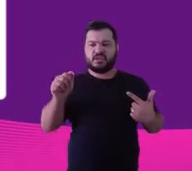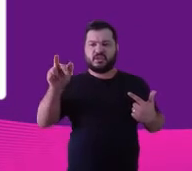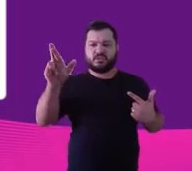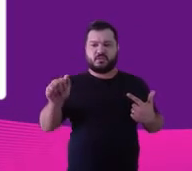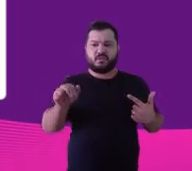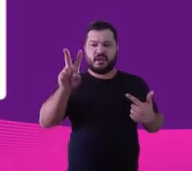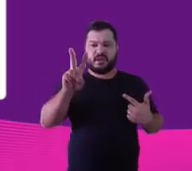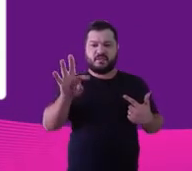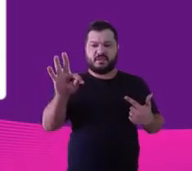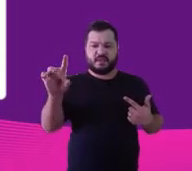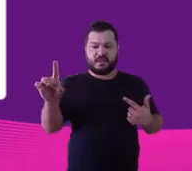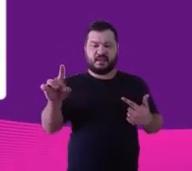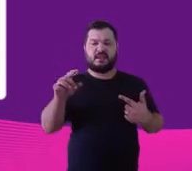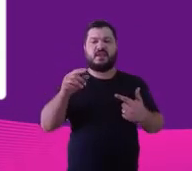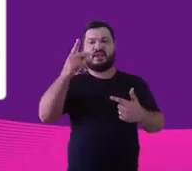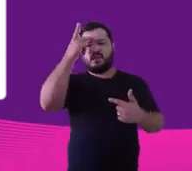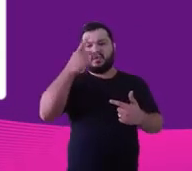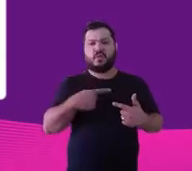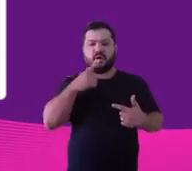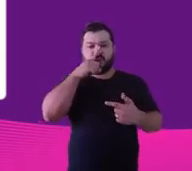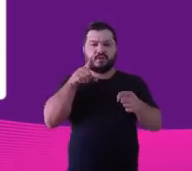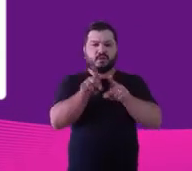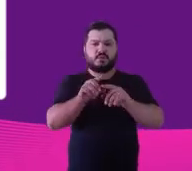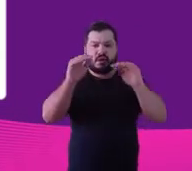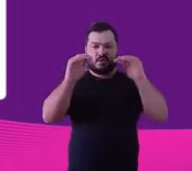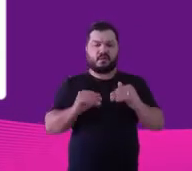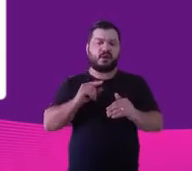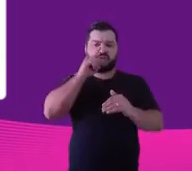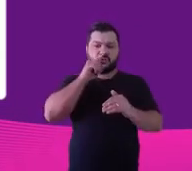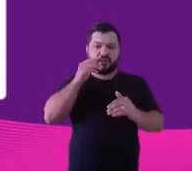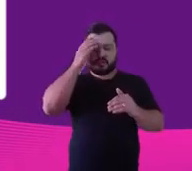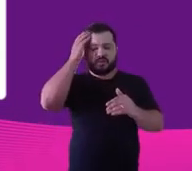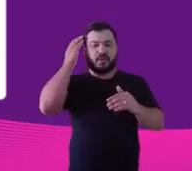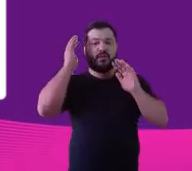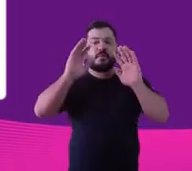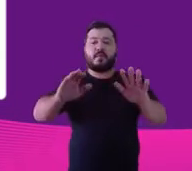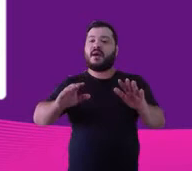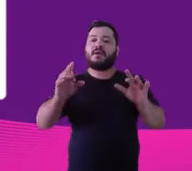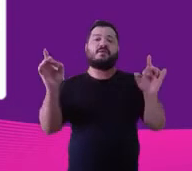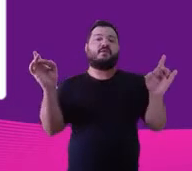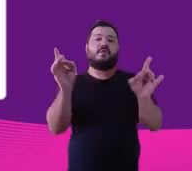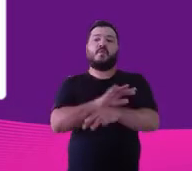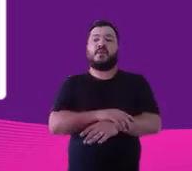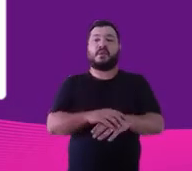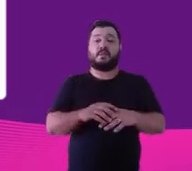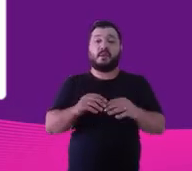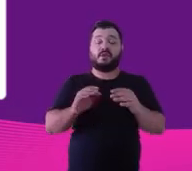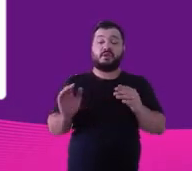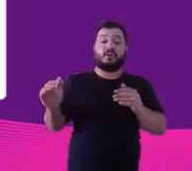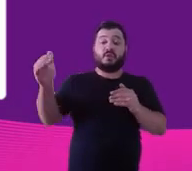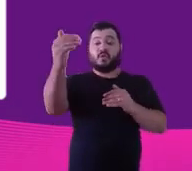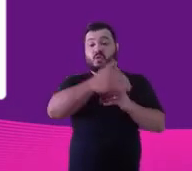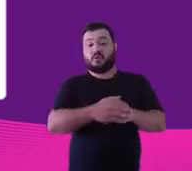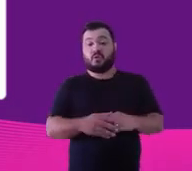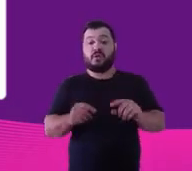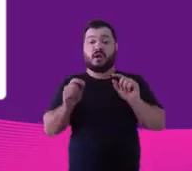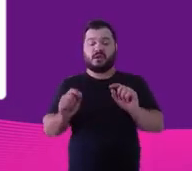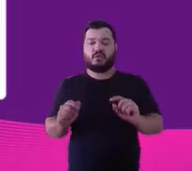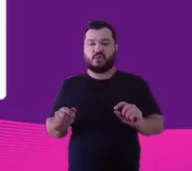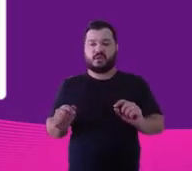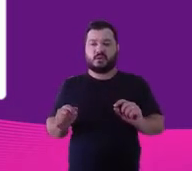arrepender tanto no alto risco quanto no baixo um risco no entanto não foi completamente com tornando a a